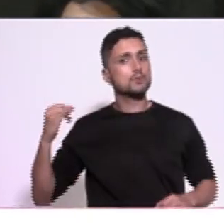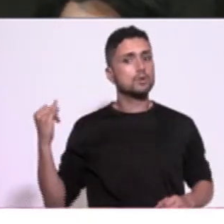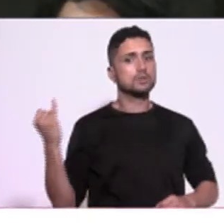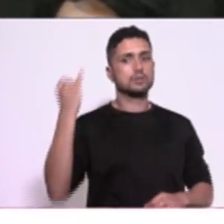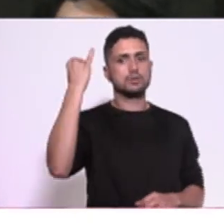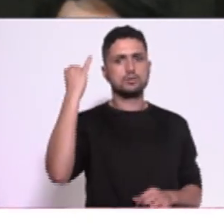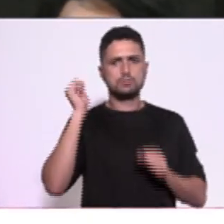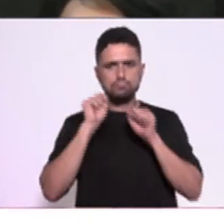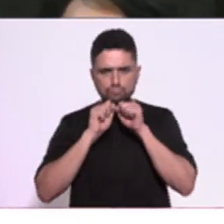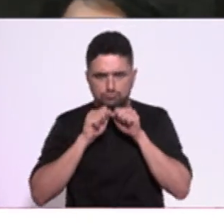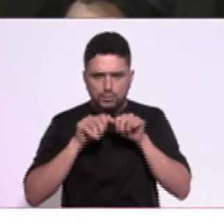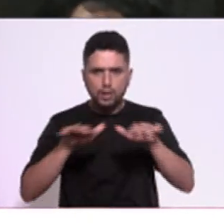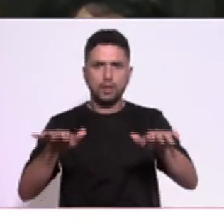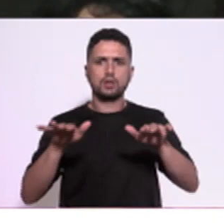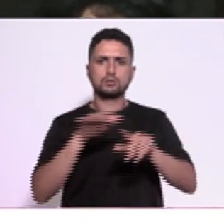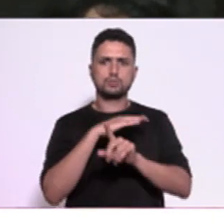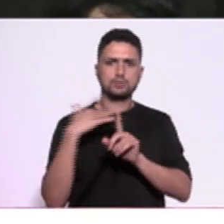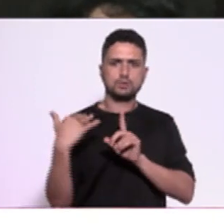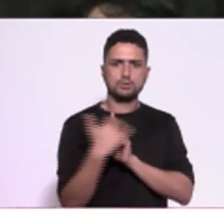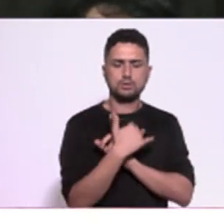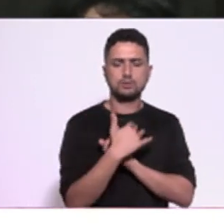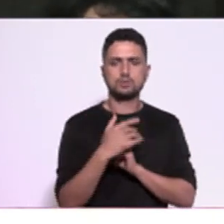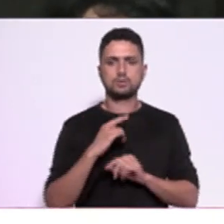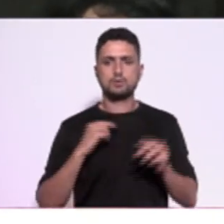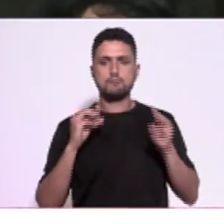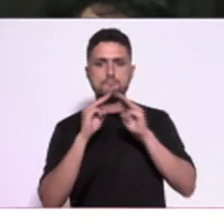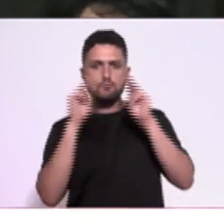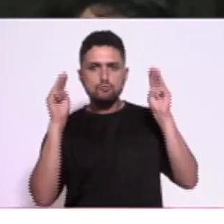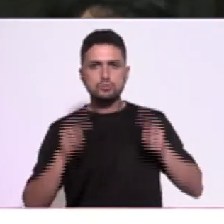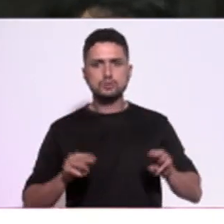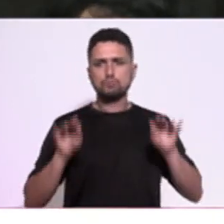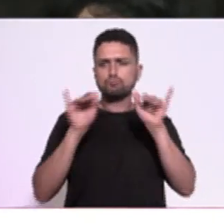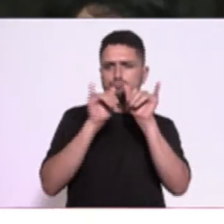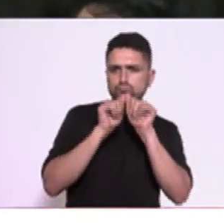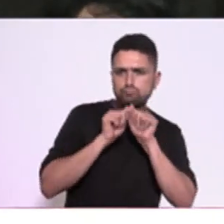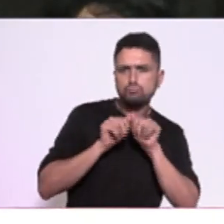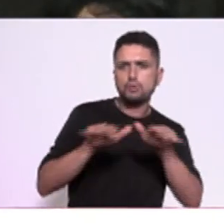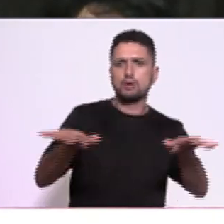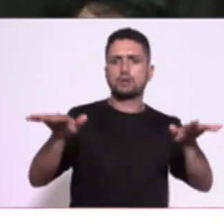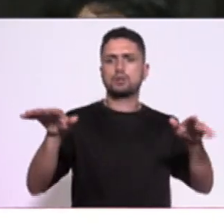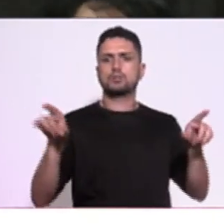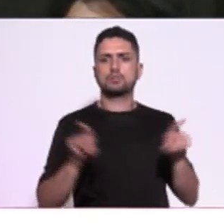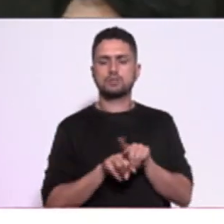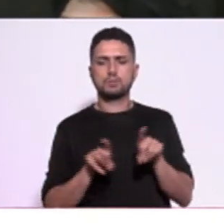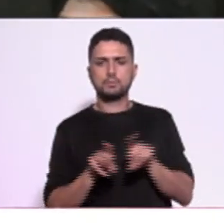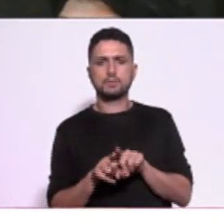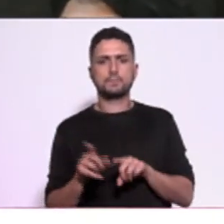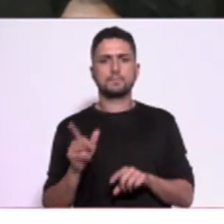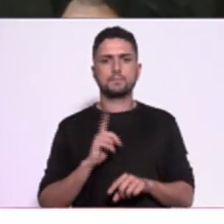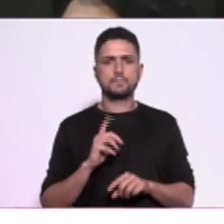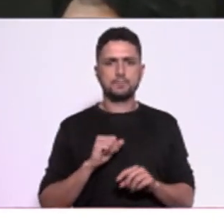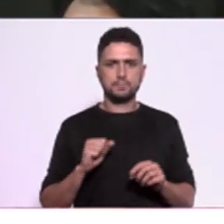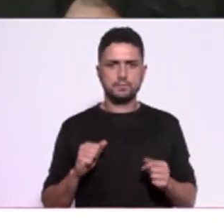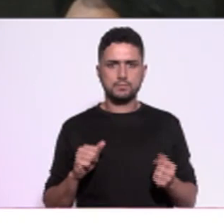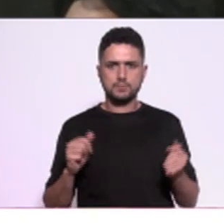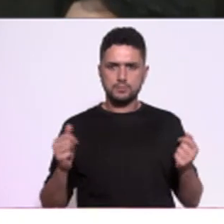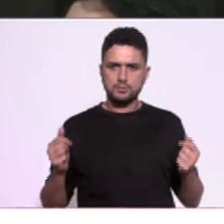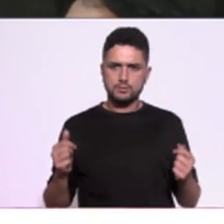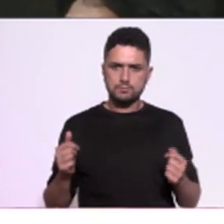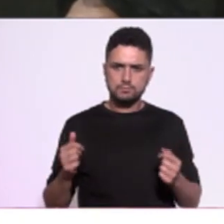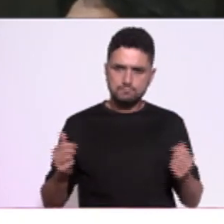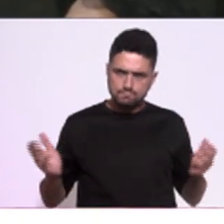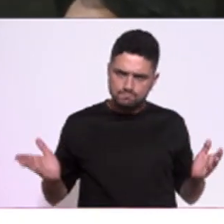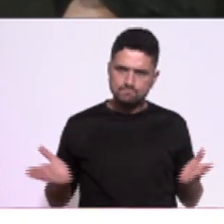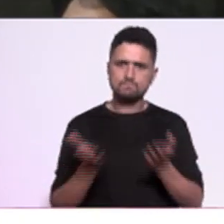de avançar numa política pública de museus. Estamos diante do desafio de investir claramente numa